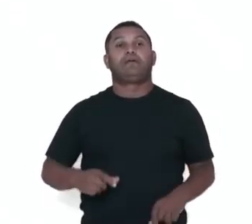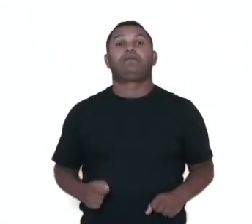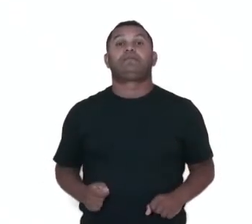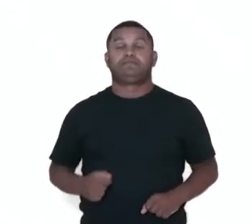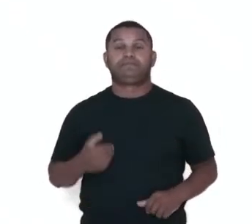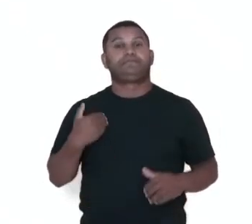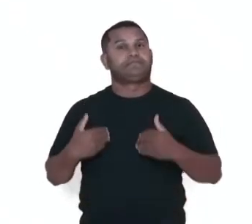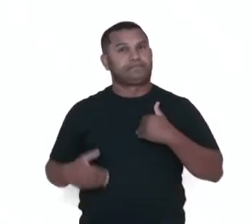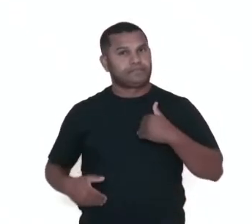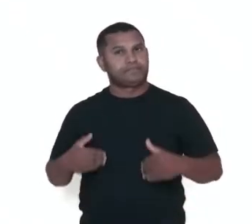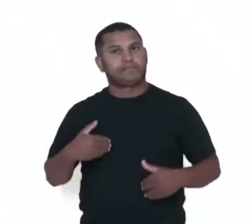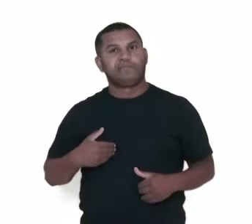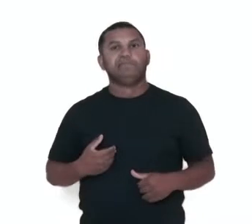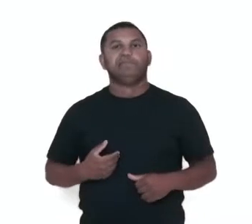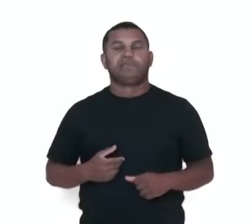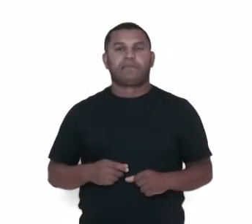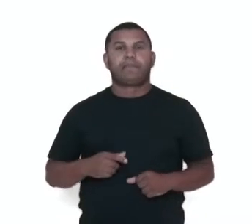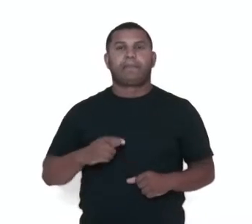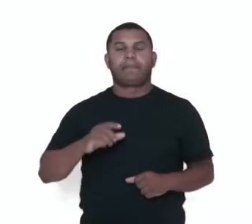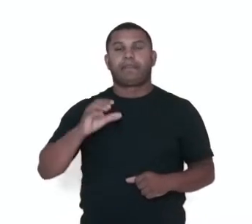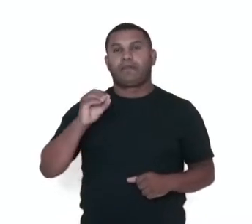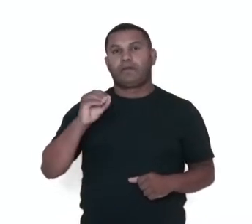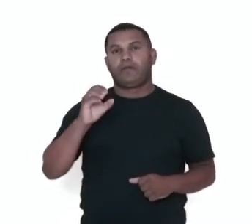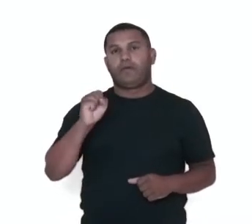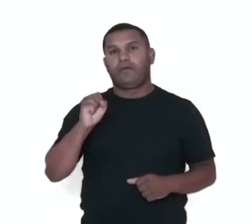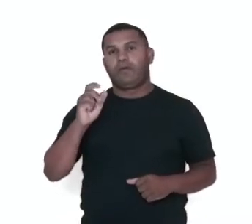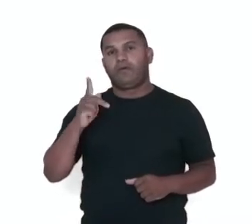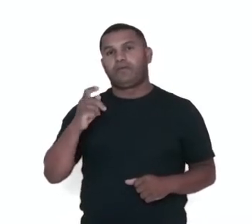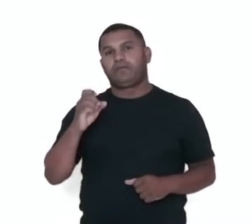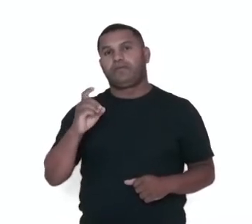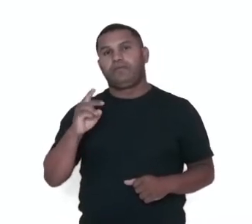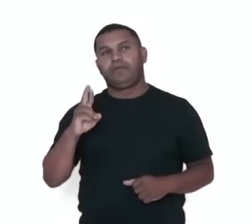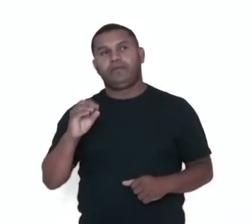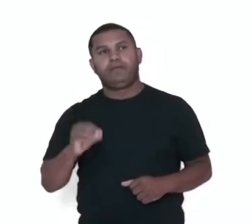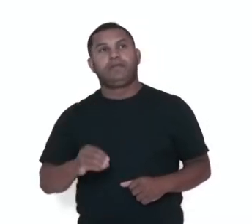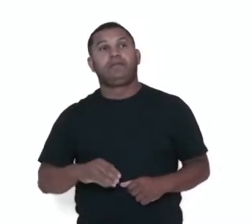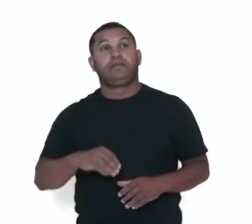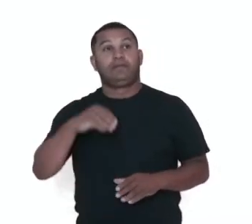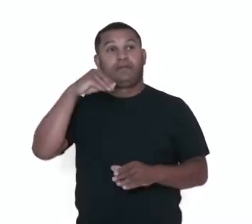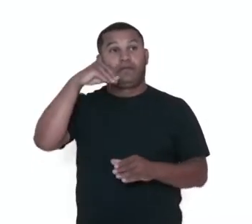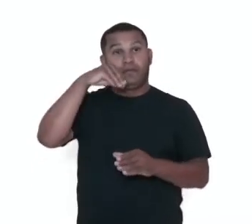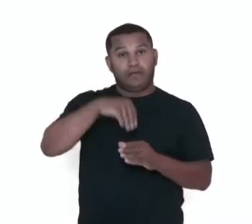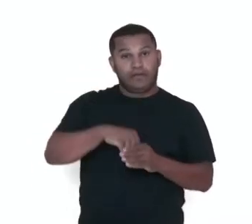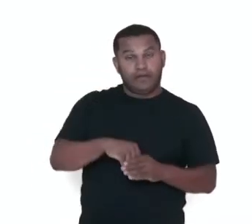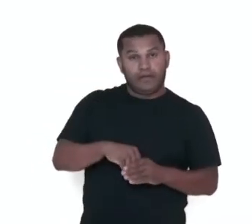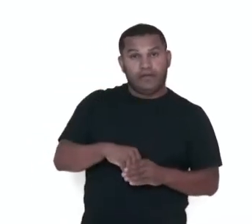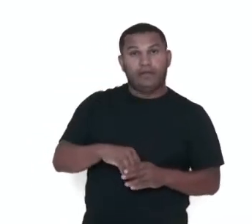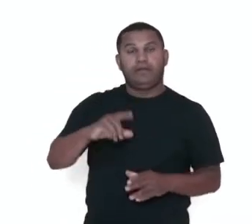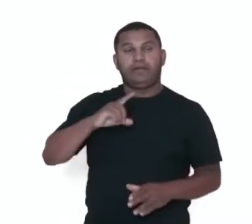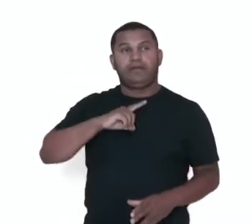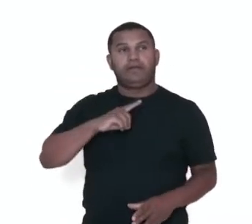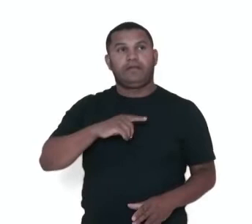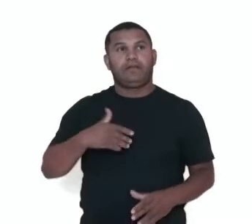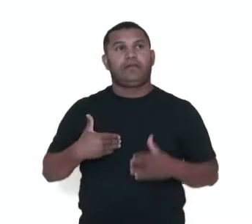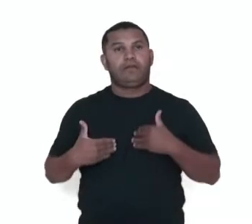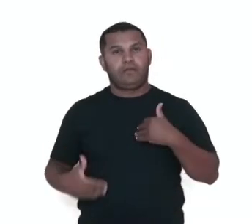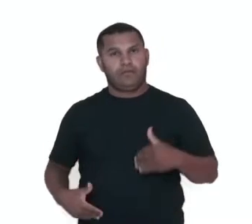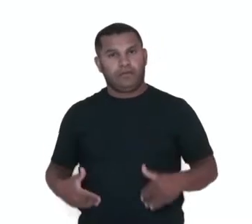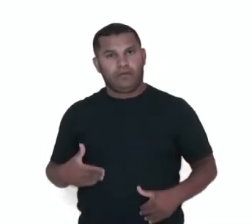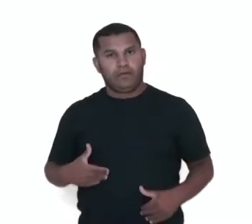um hospedeiro, né? Fazer o quê? Precisa do hospedeiro para se desenvolverem, né? O organismo, então, é o